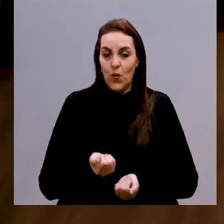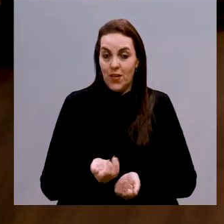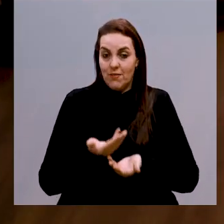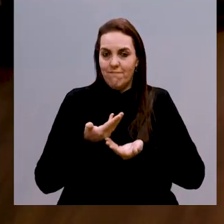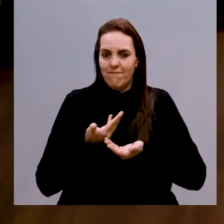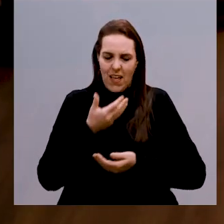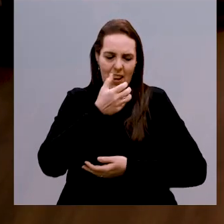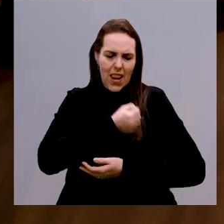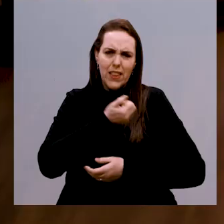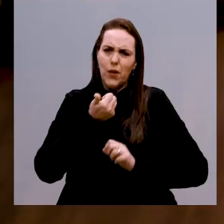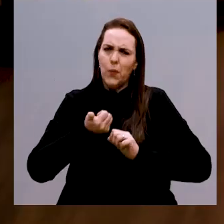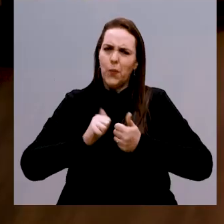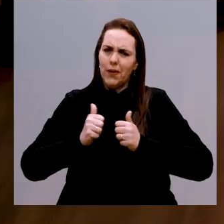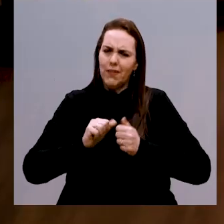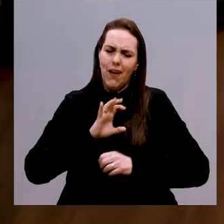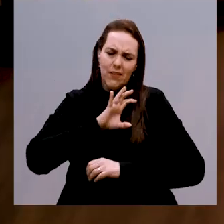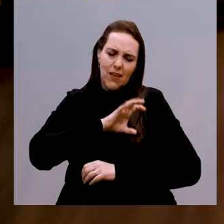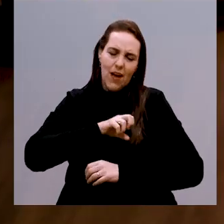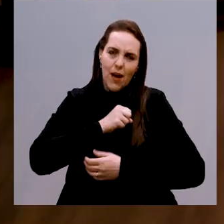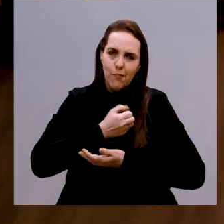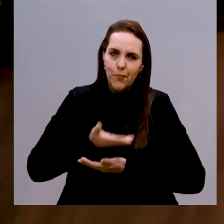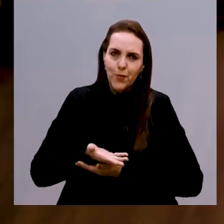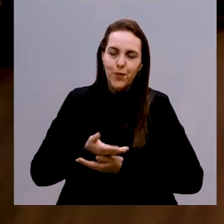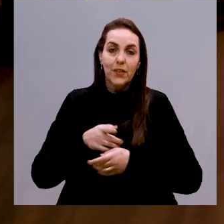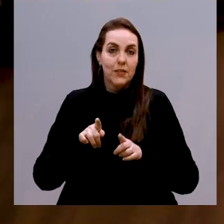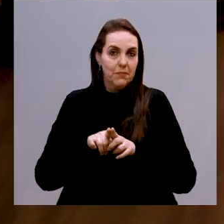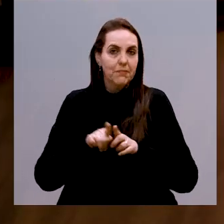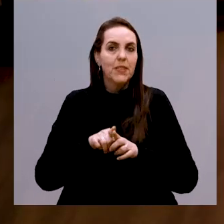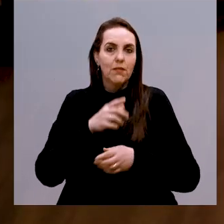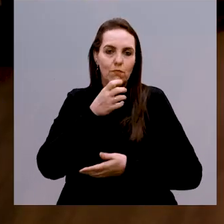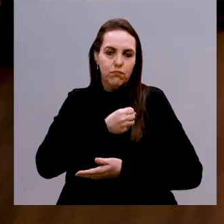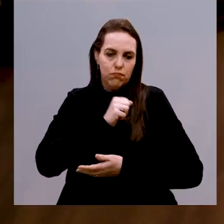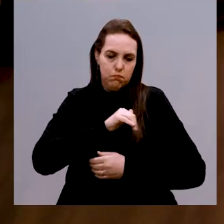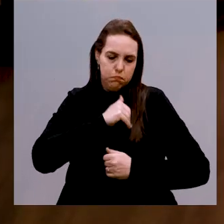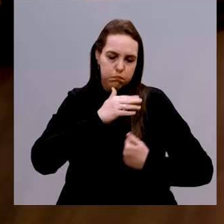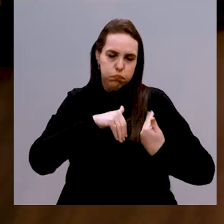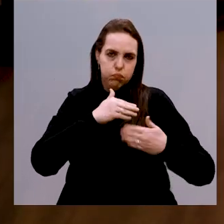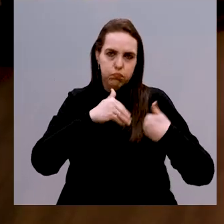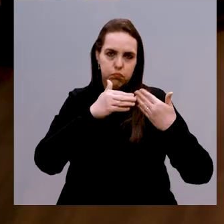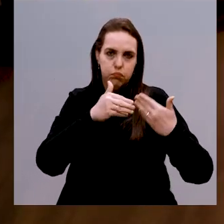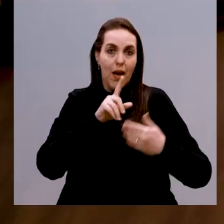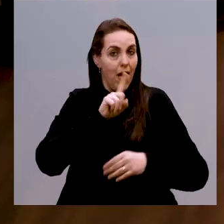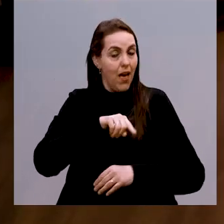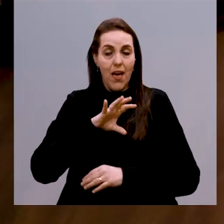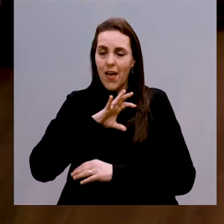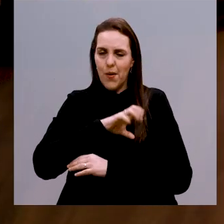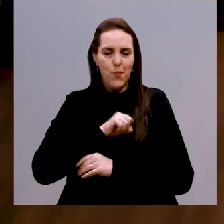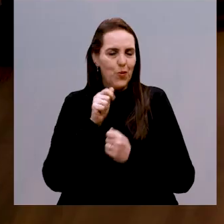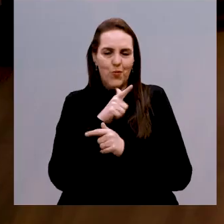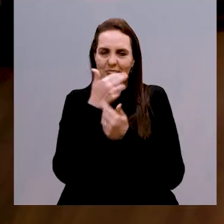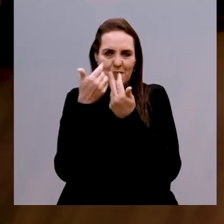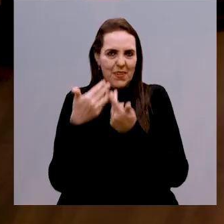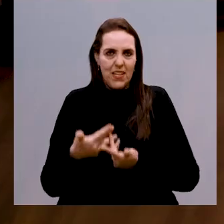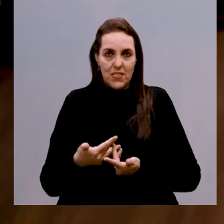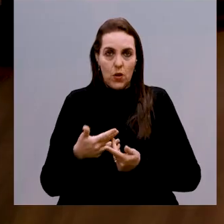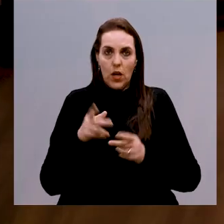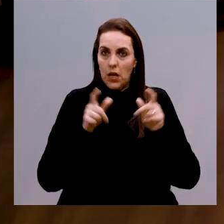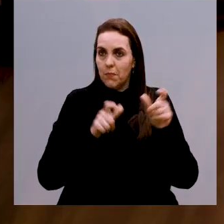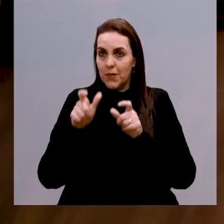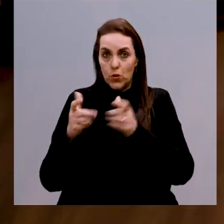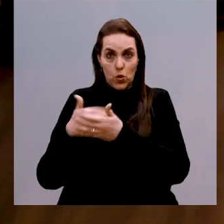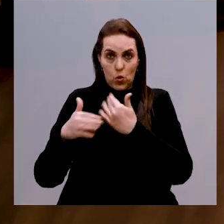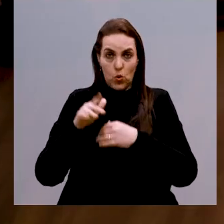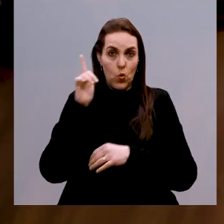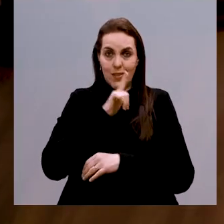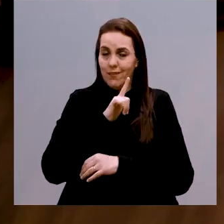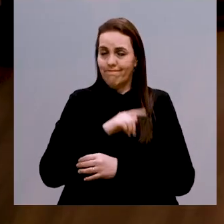está recebendo um leite com qualidade, de amor, né? Porque eu acho que produzir leite é amor, né? É uma coisa que não tem explicação. E nem todo mundo consegue.